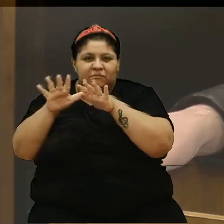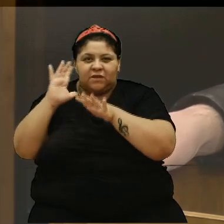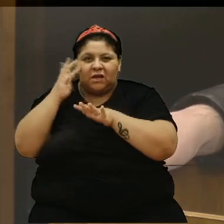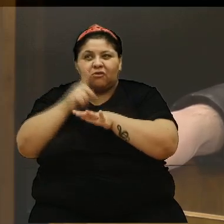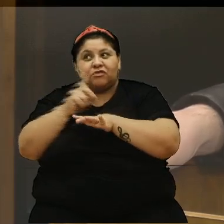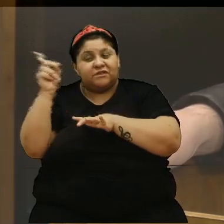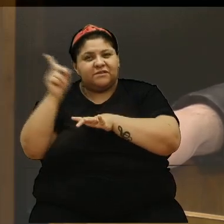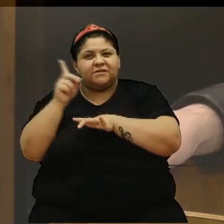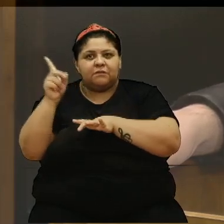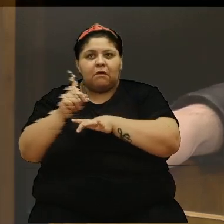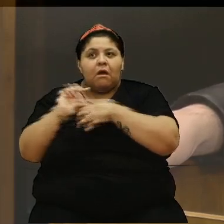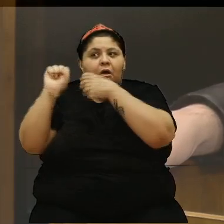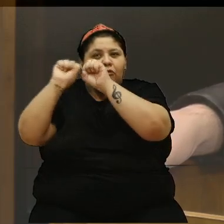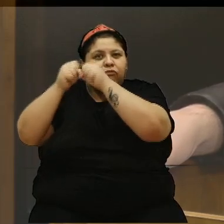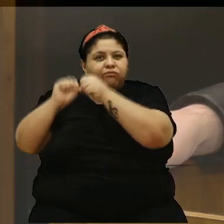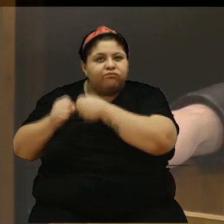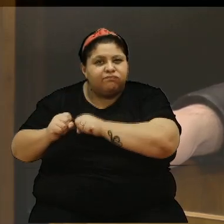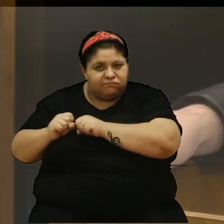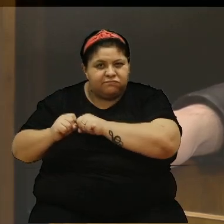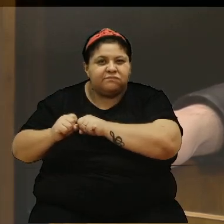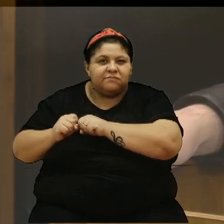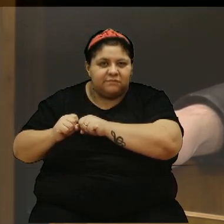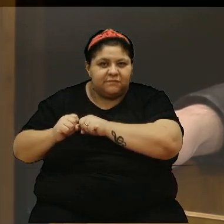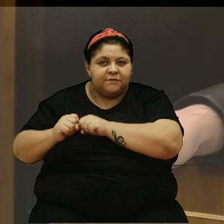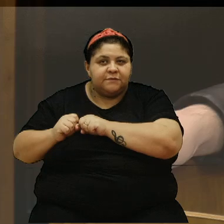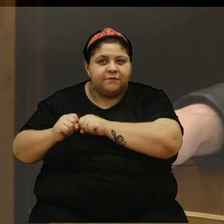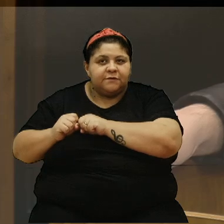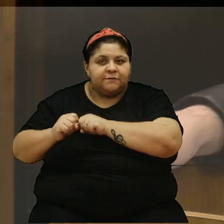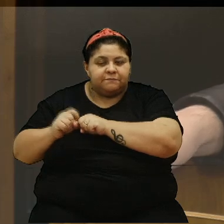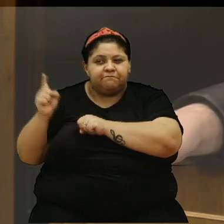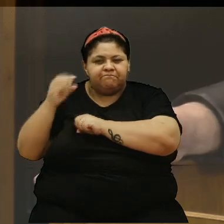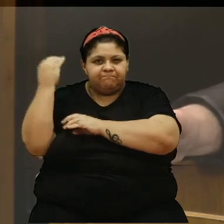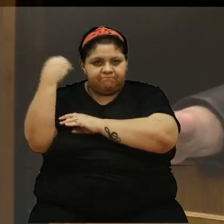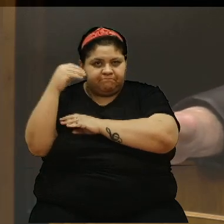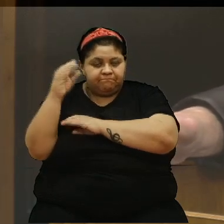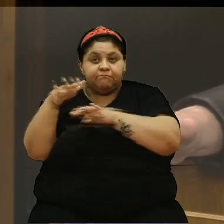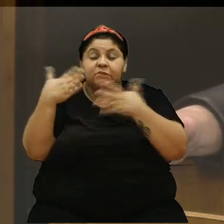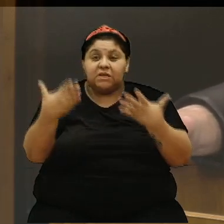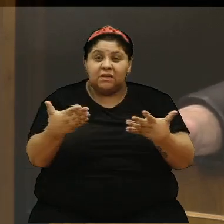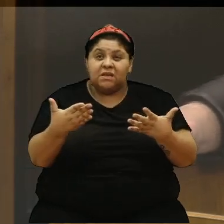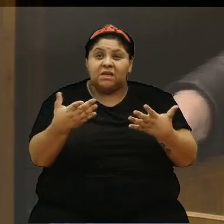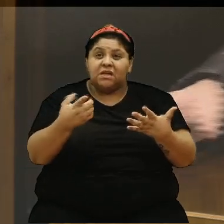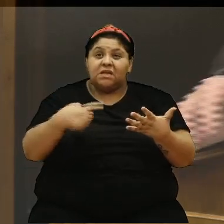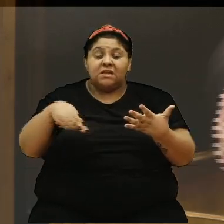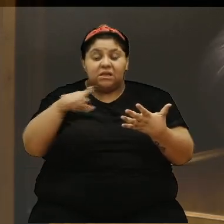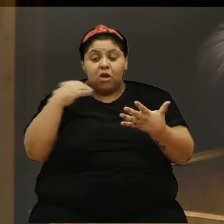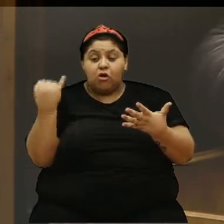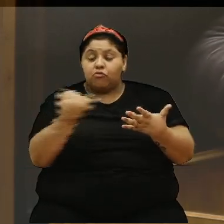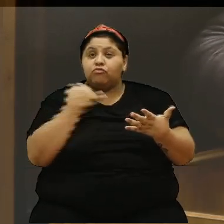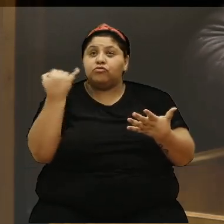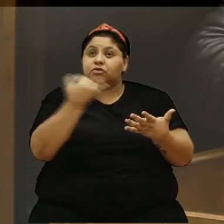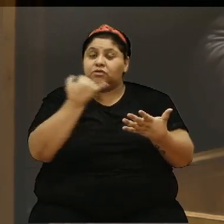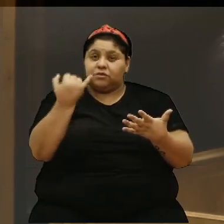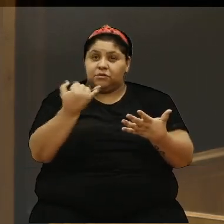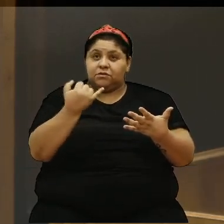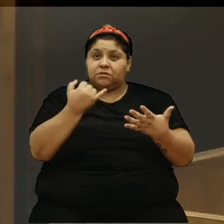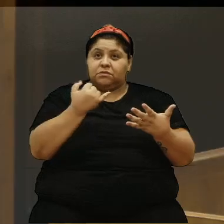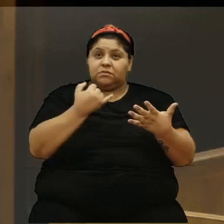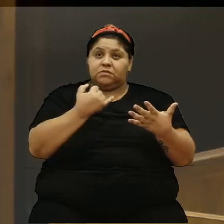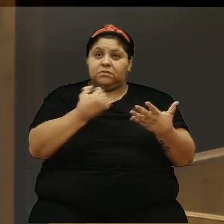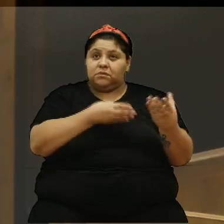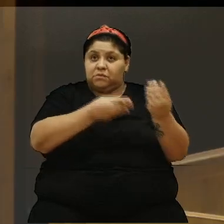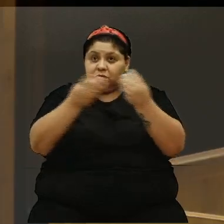da pista, destruíram a nossa pista do Aeroporto Internacional Salgado Filho. Então, dado a relevância e a importância de que tantas